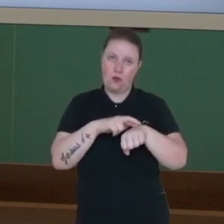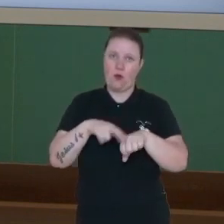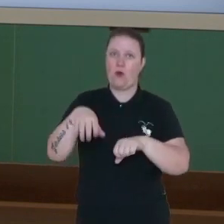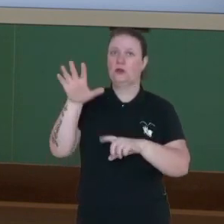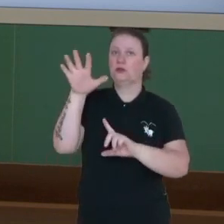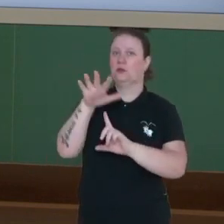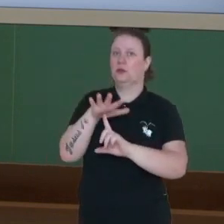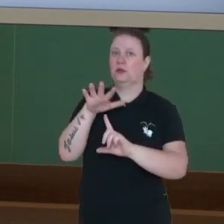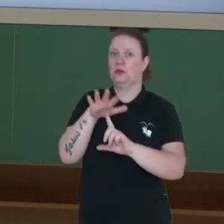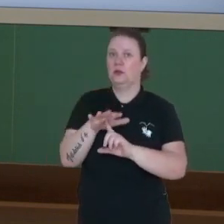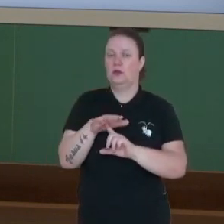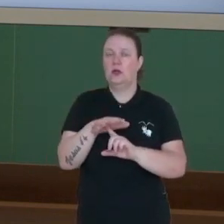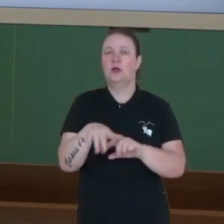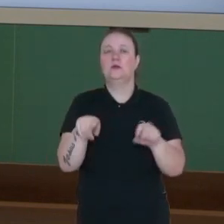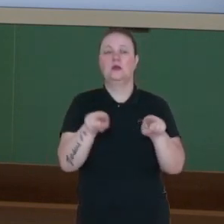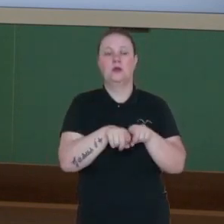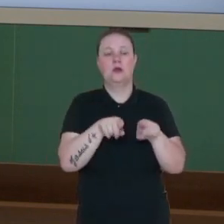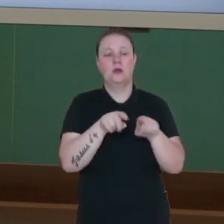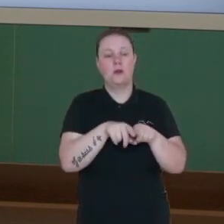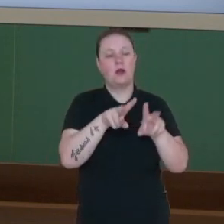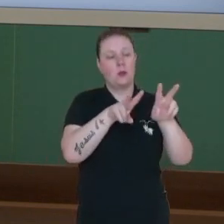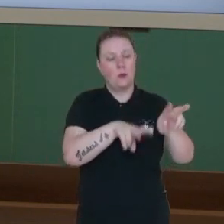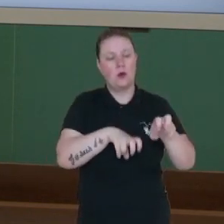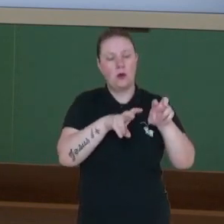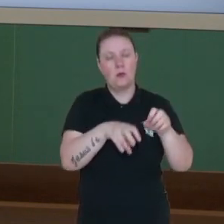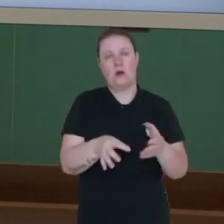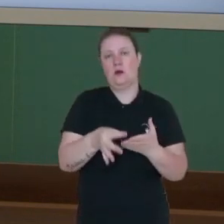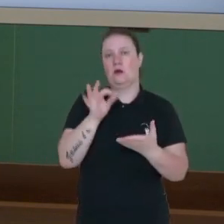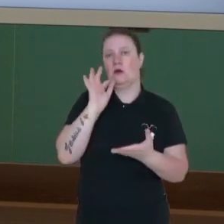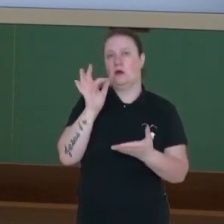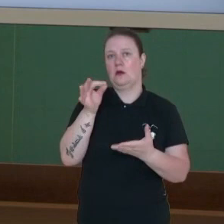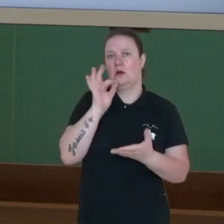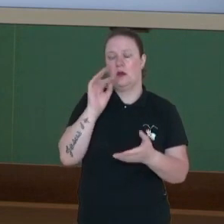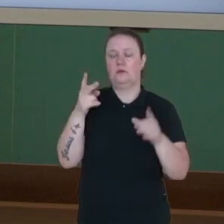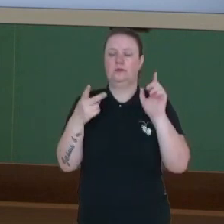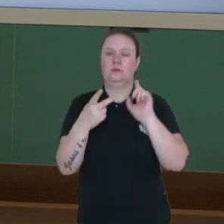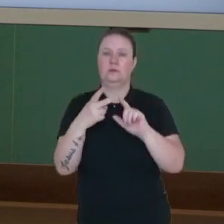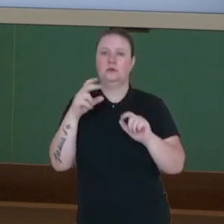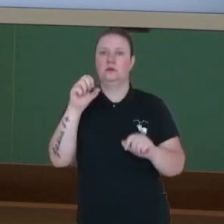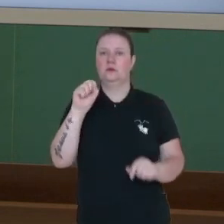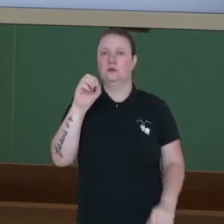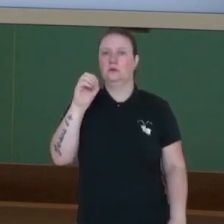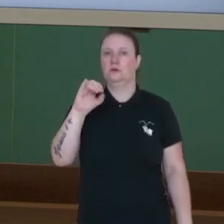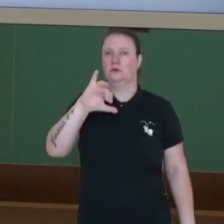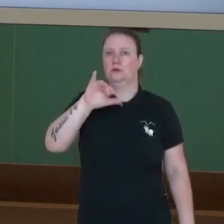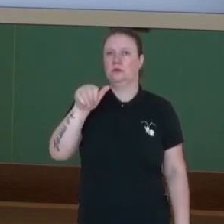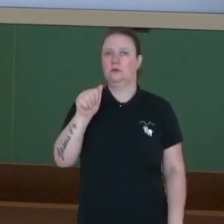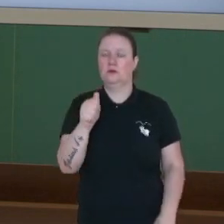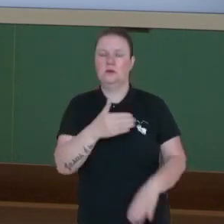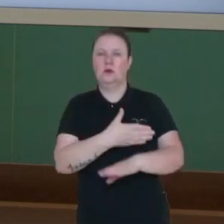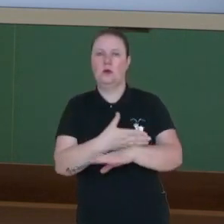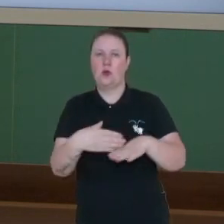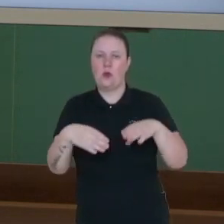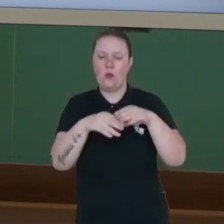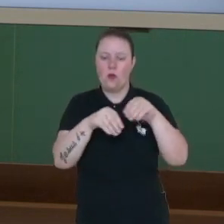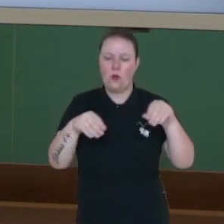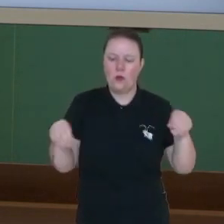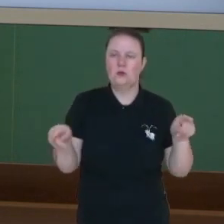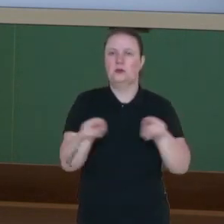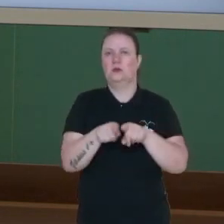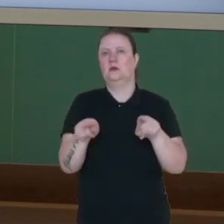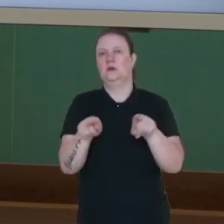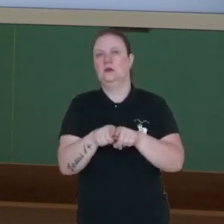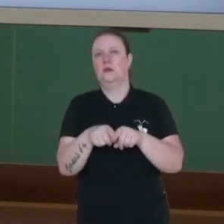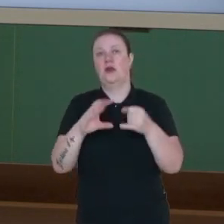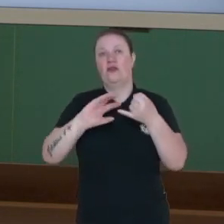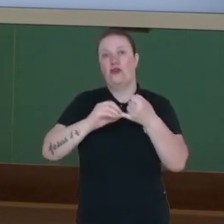café e mais recentemente de outros gêneros agrícolas, como a soja, o trigo, o milho, o feijão, enriquecendo aí o